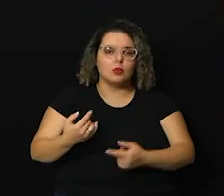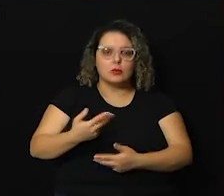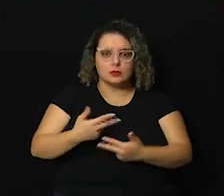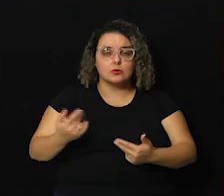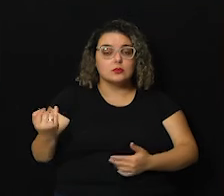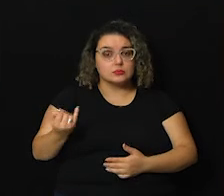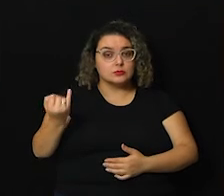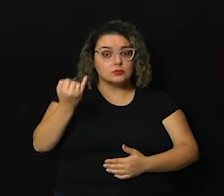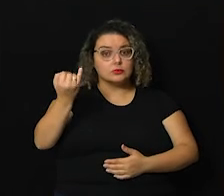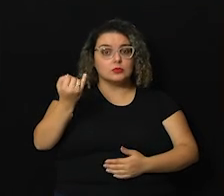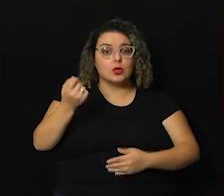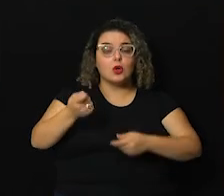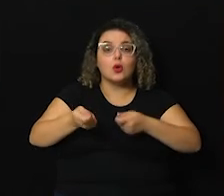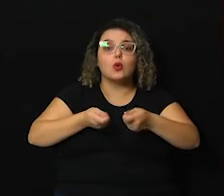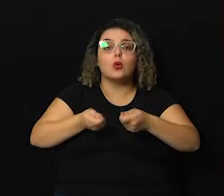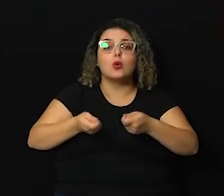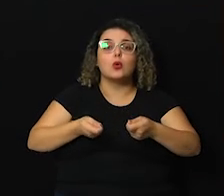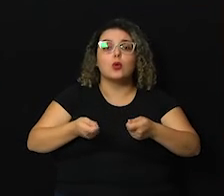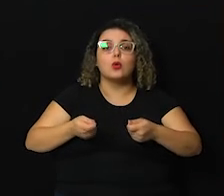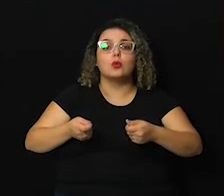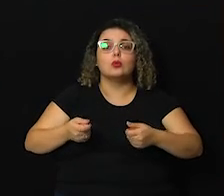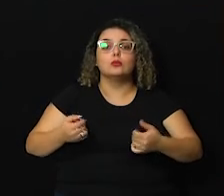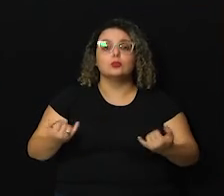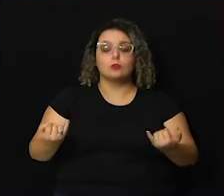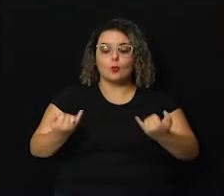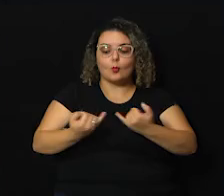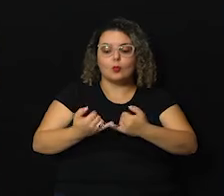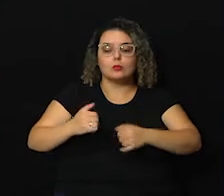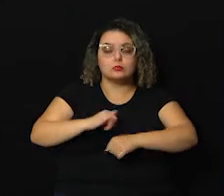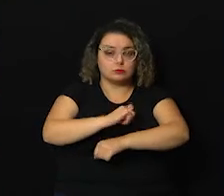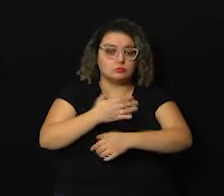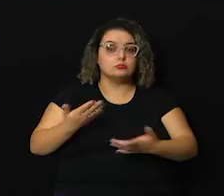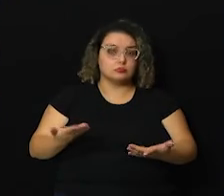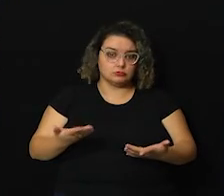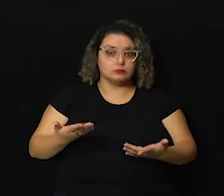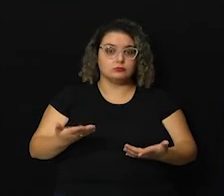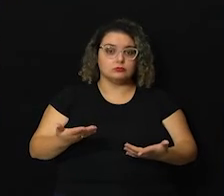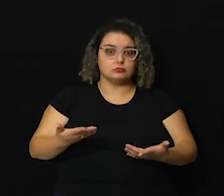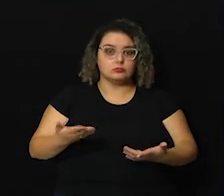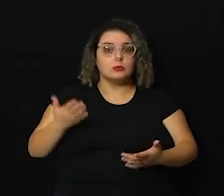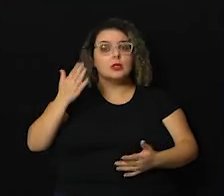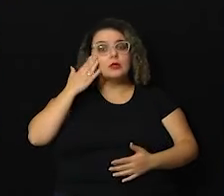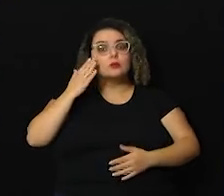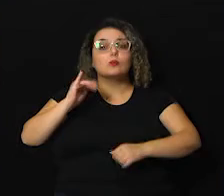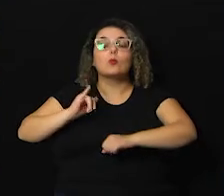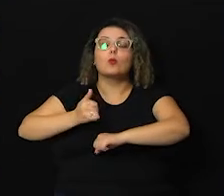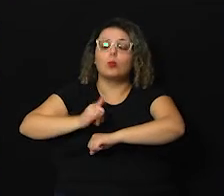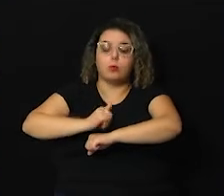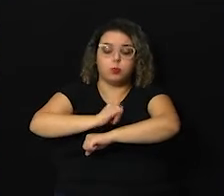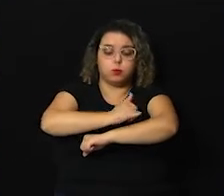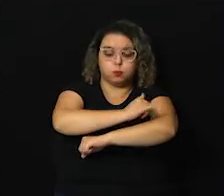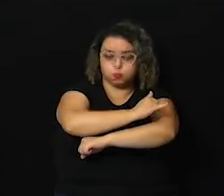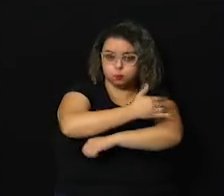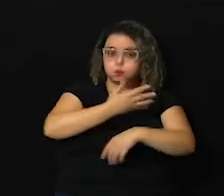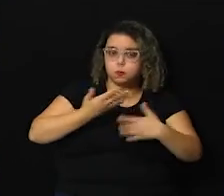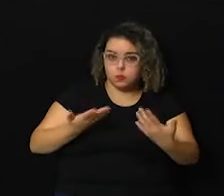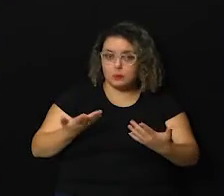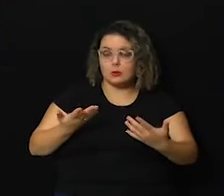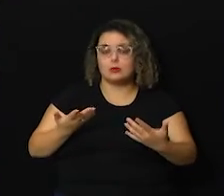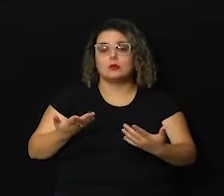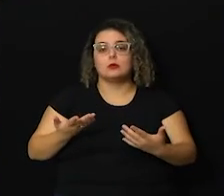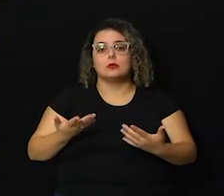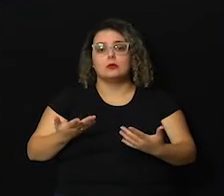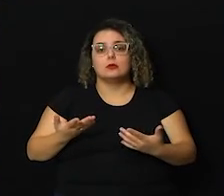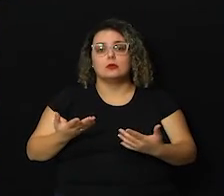absolutamente importante é o controle do peso. Tá? A gente também sabe que a obesidade é uma